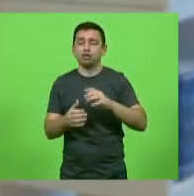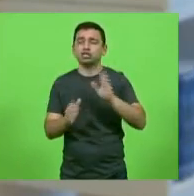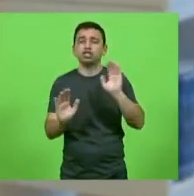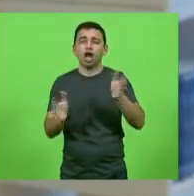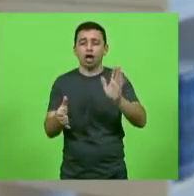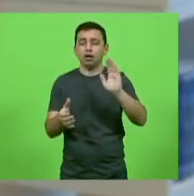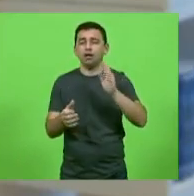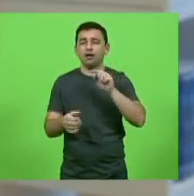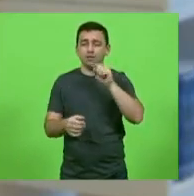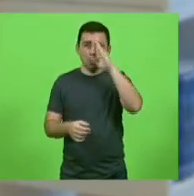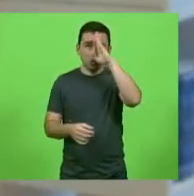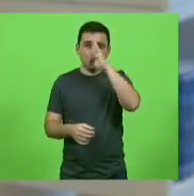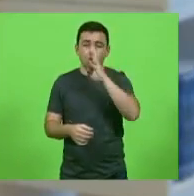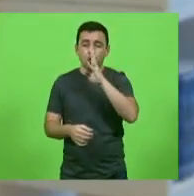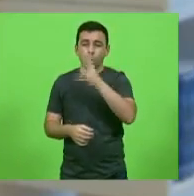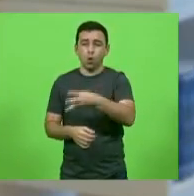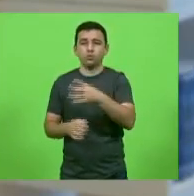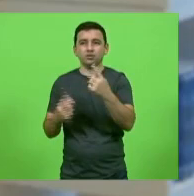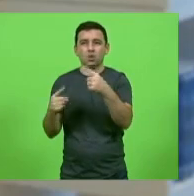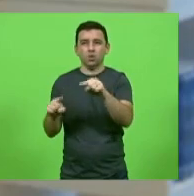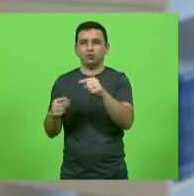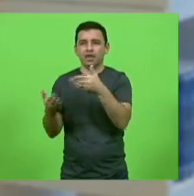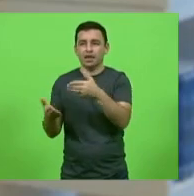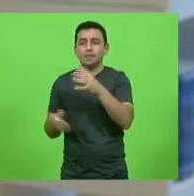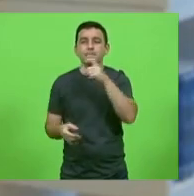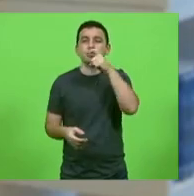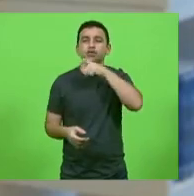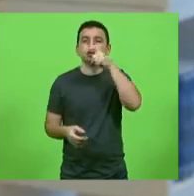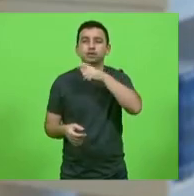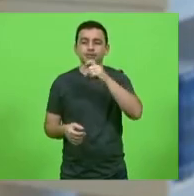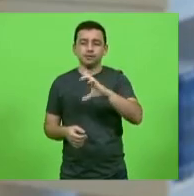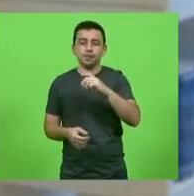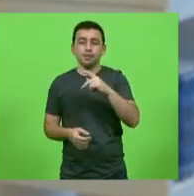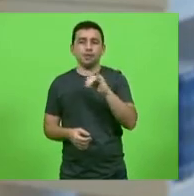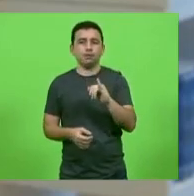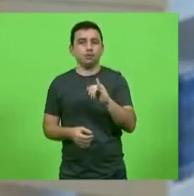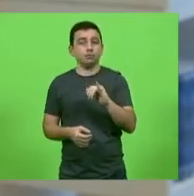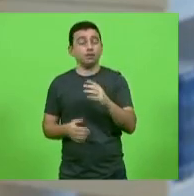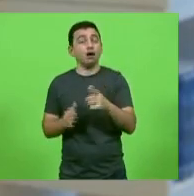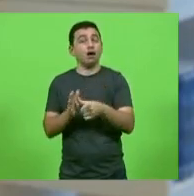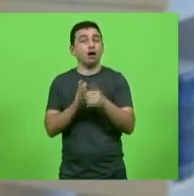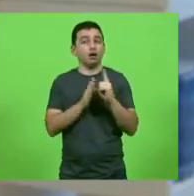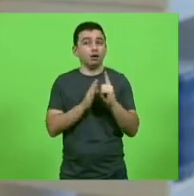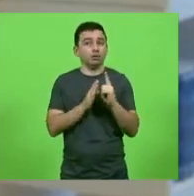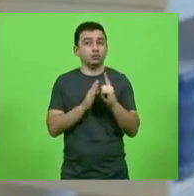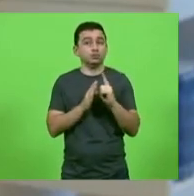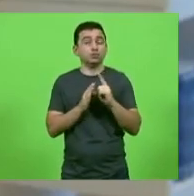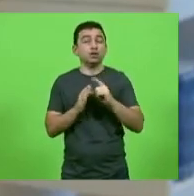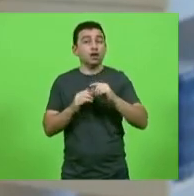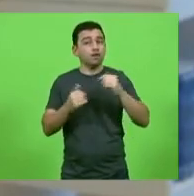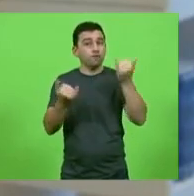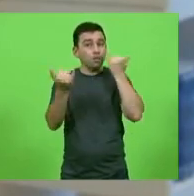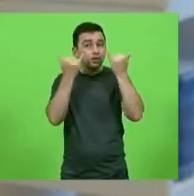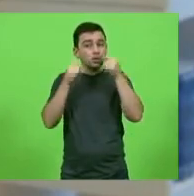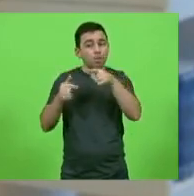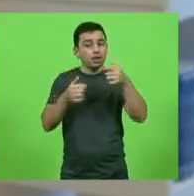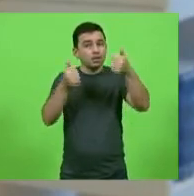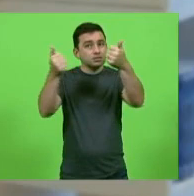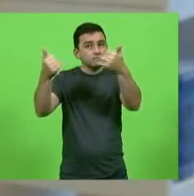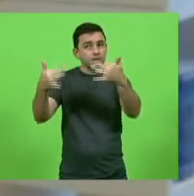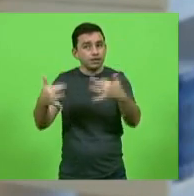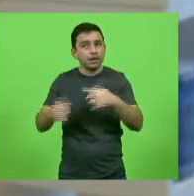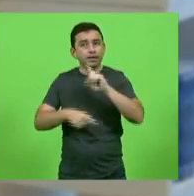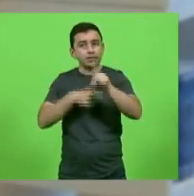levianamente contra o governador de mentir à CPI, posto que informações prestadas por Carlos Moisés foram confirmadas, ou